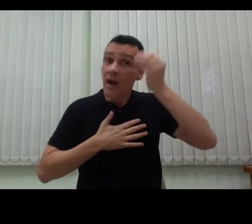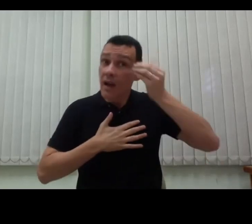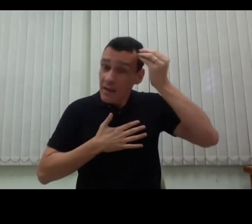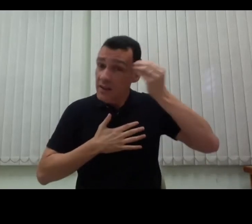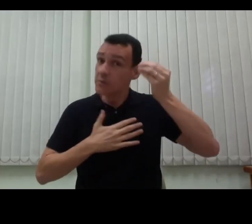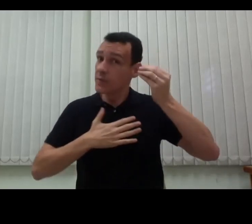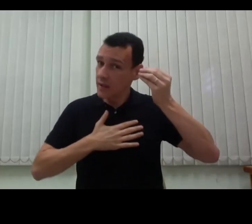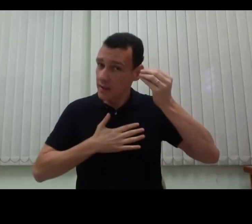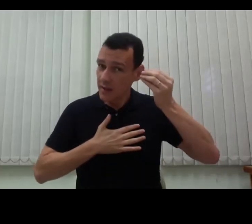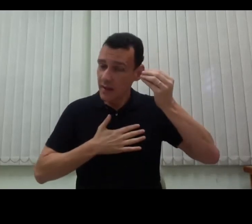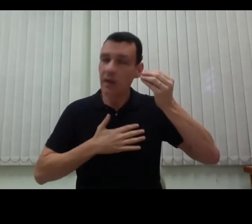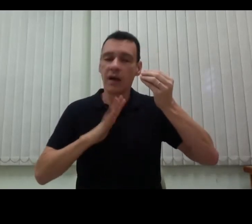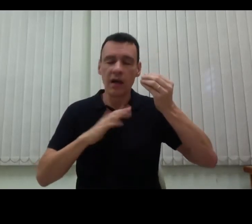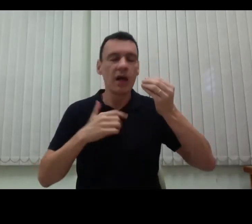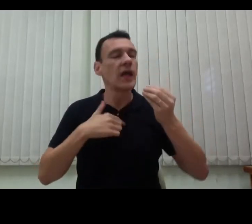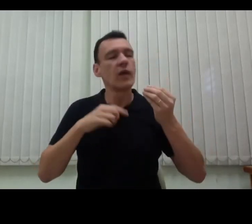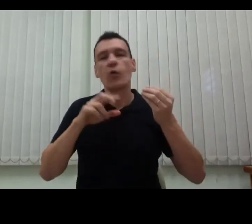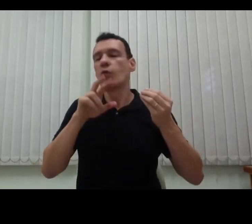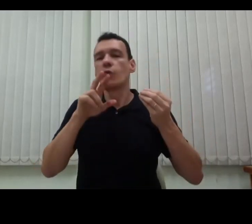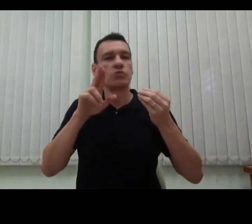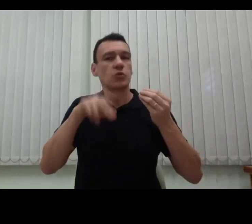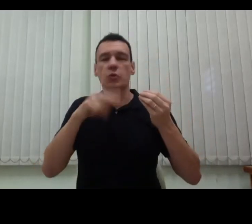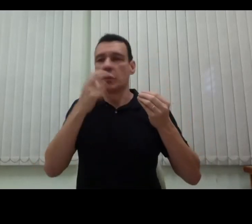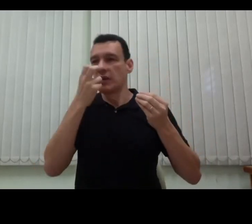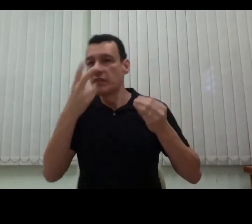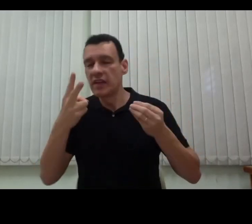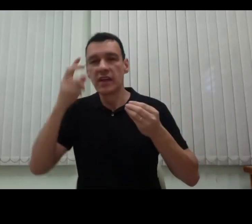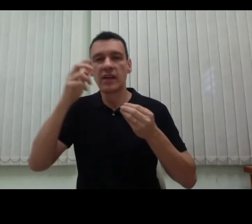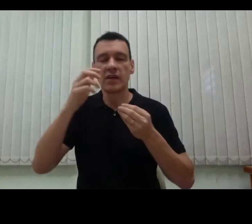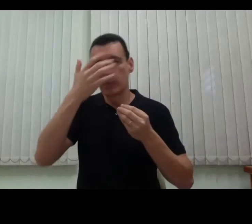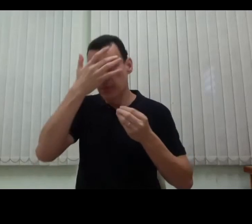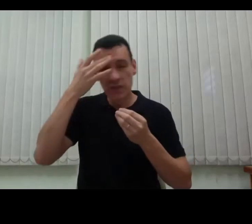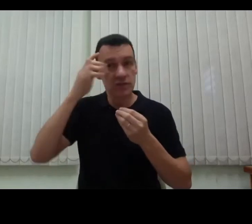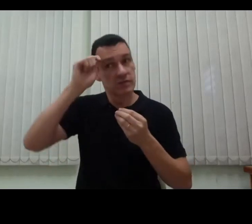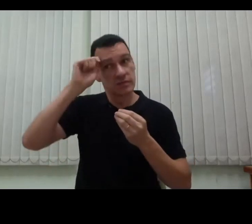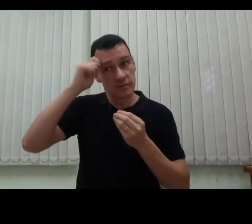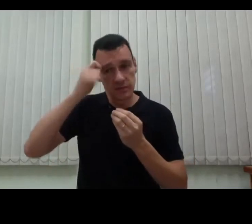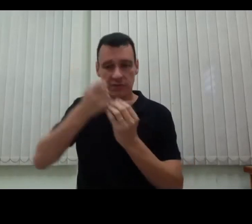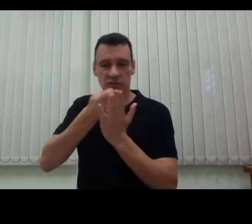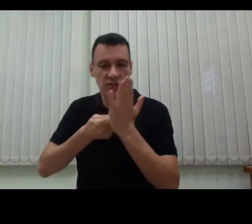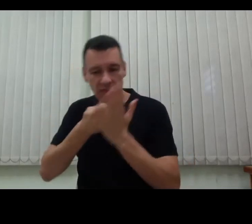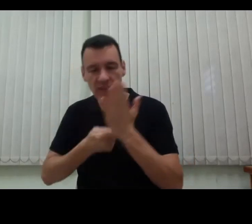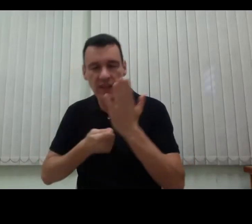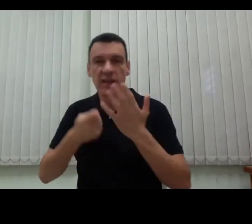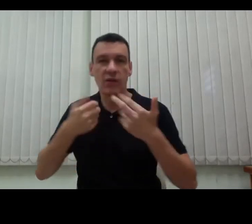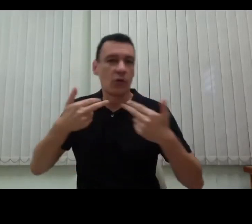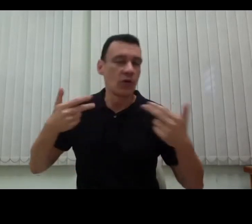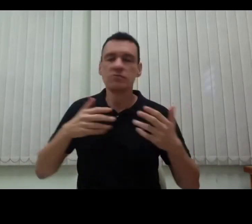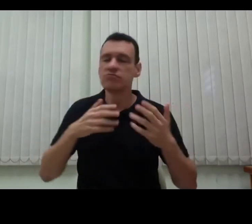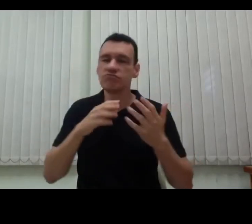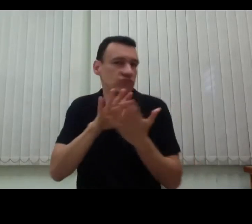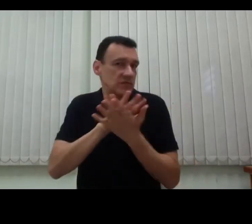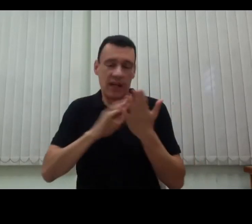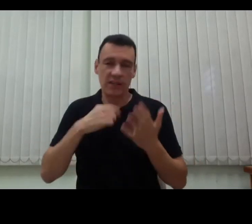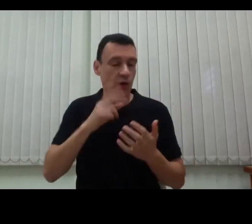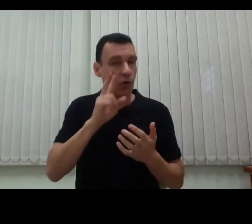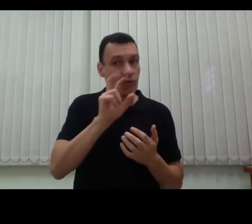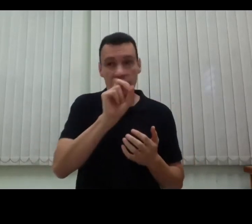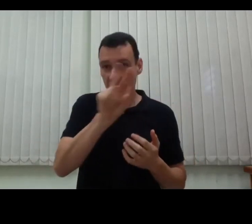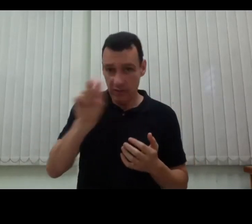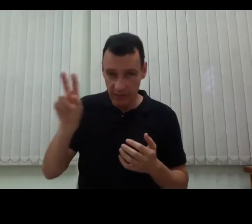ausência e pela escassez, ela marcou profundamente a minha formação como